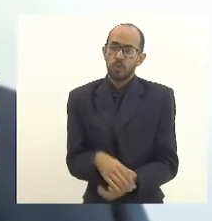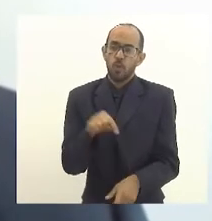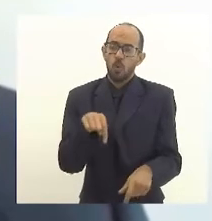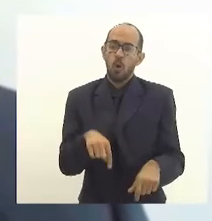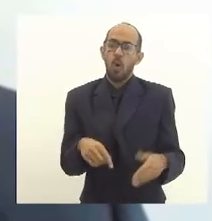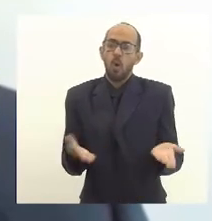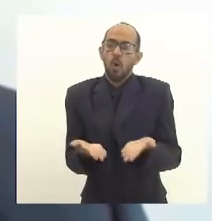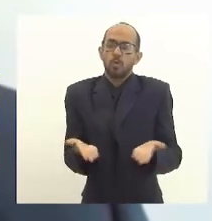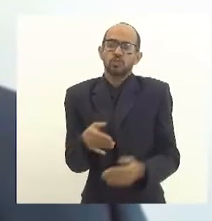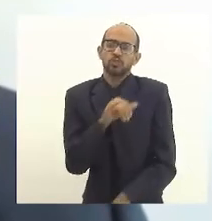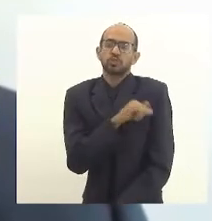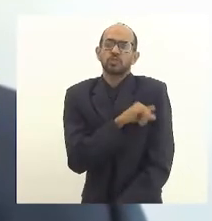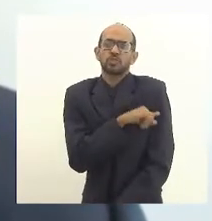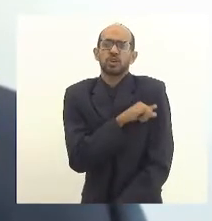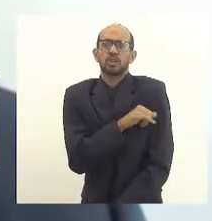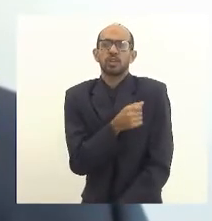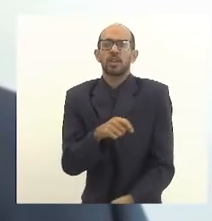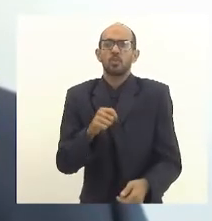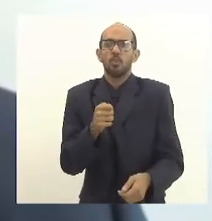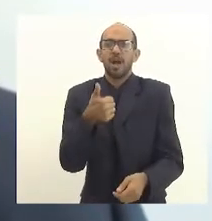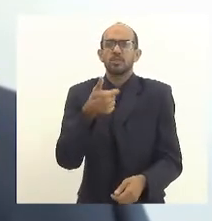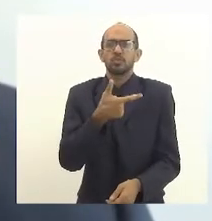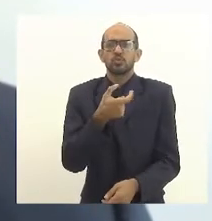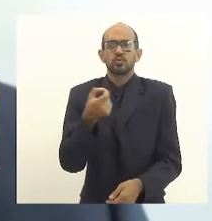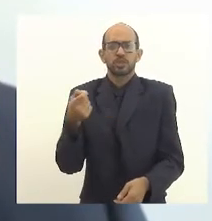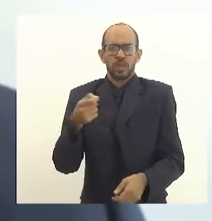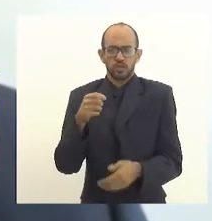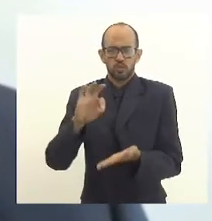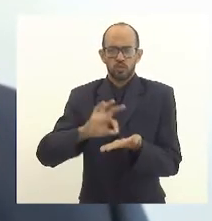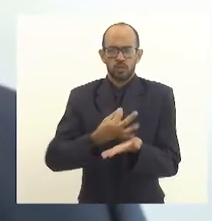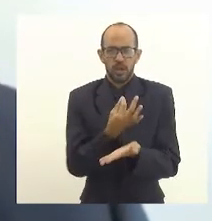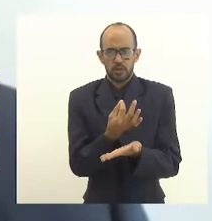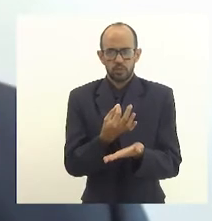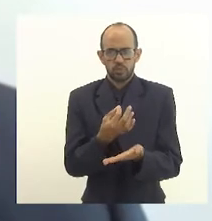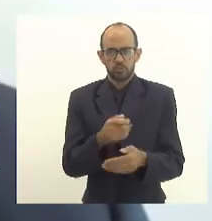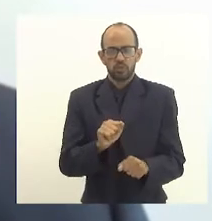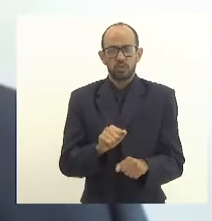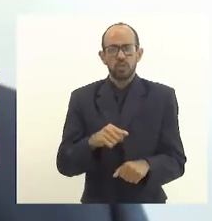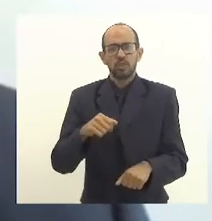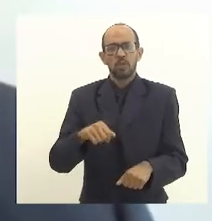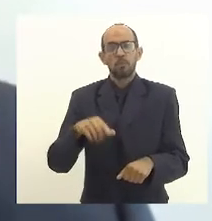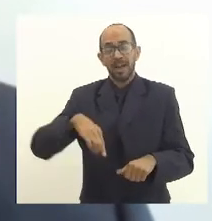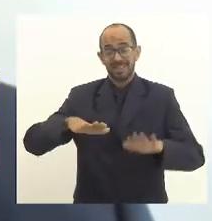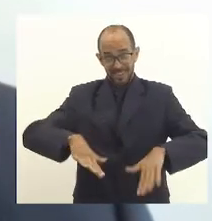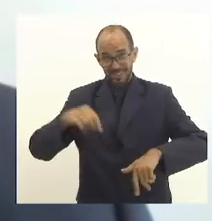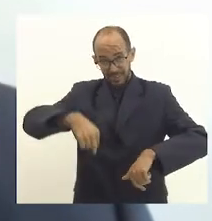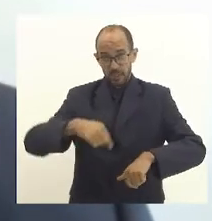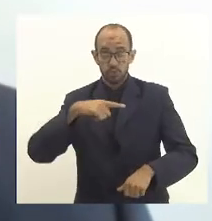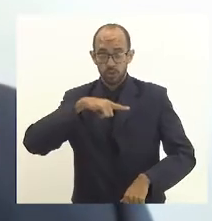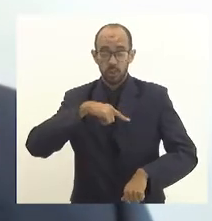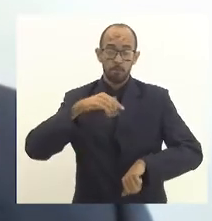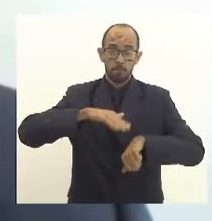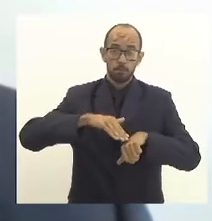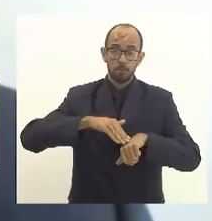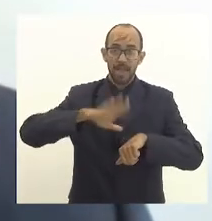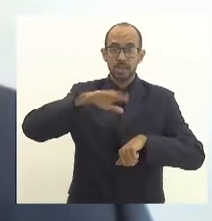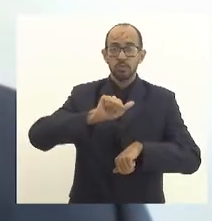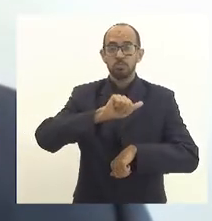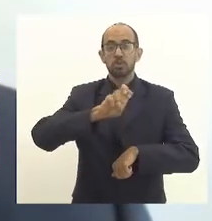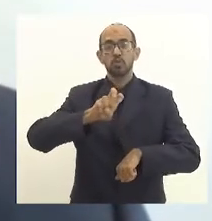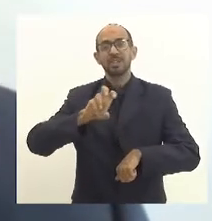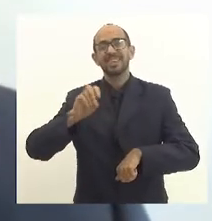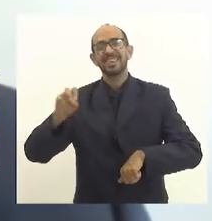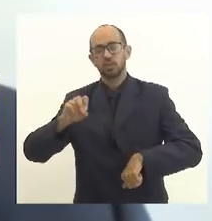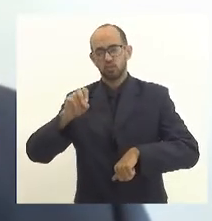quase 200 contratos e nas 4 empresas em que a gente atua, a gente tem cerca de 1.500 contratos. Então, isso contribui